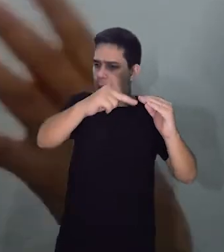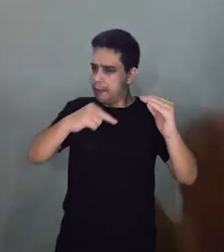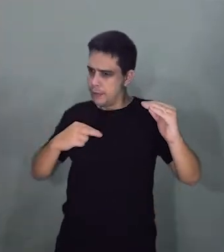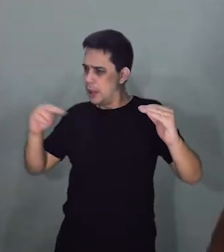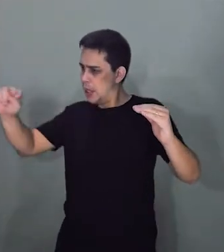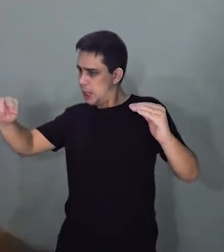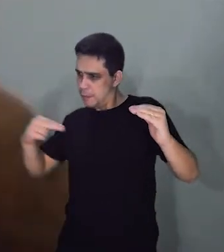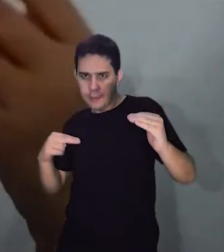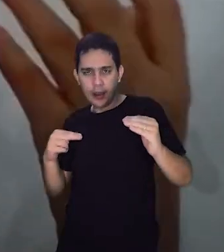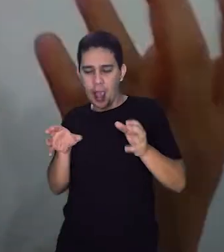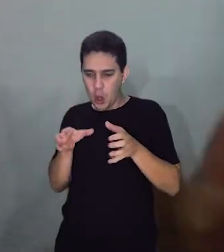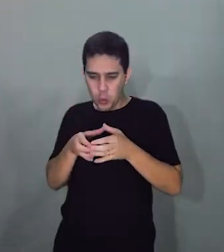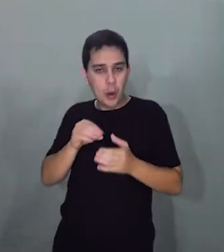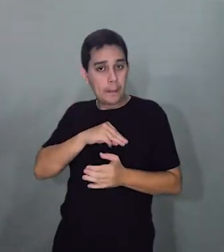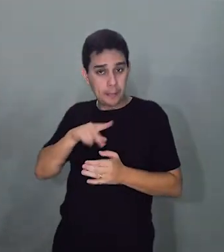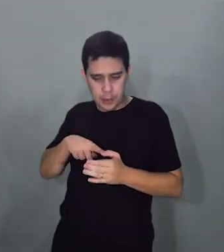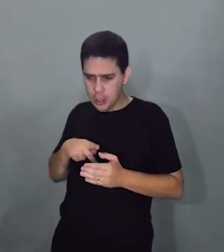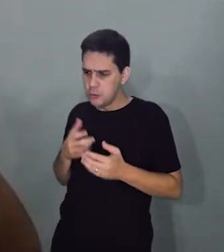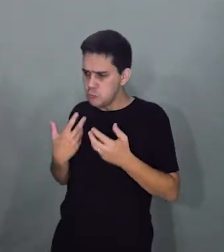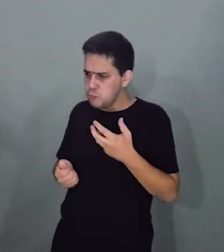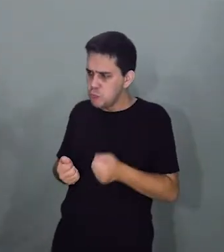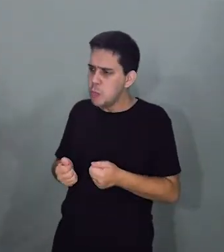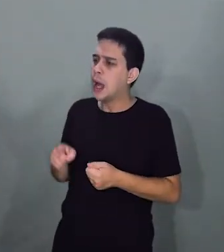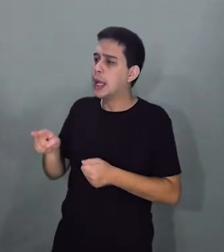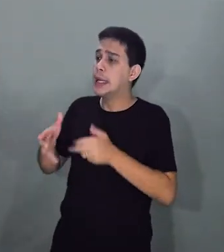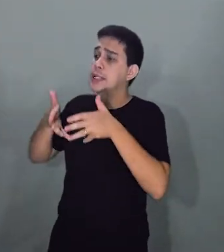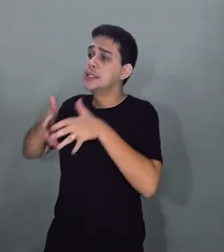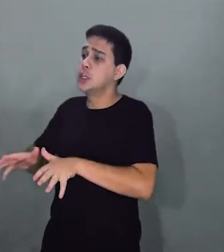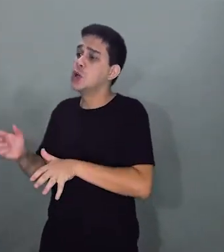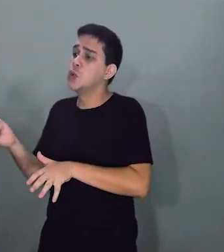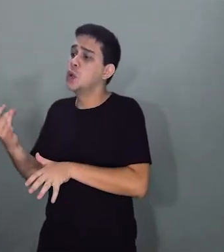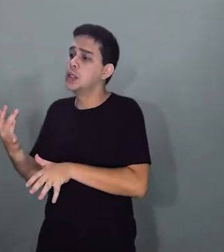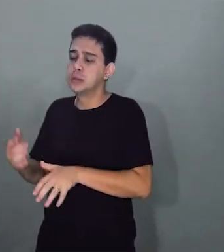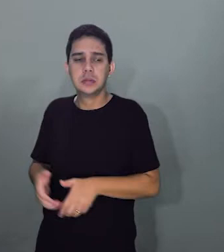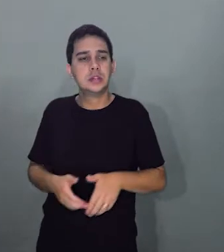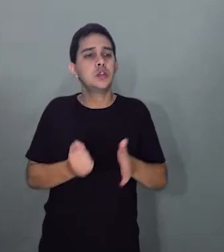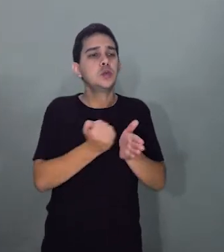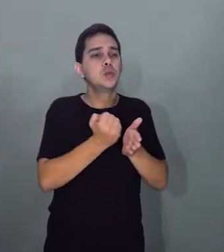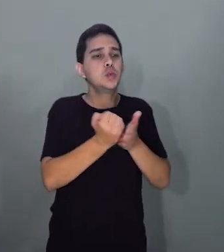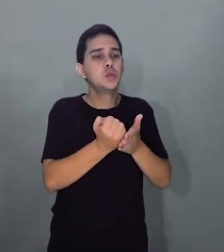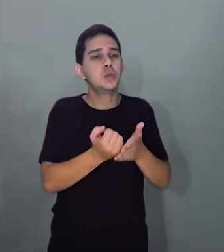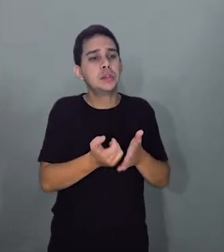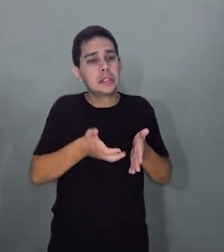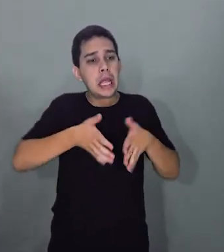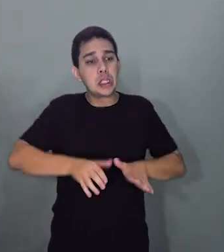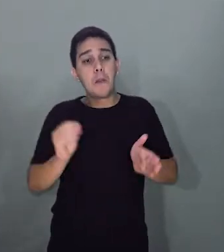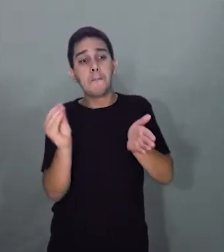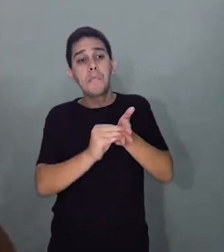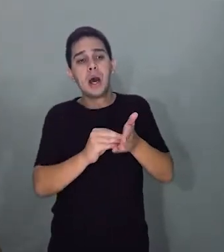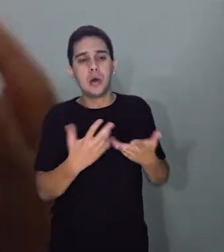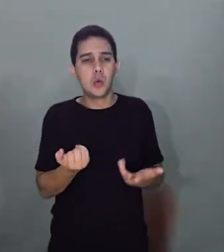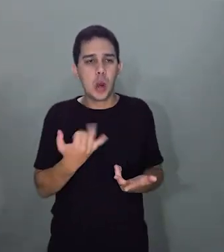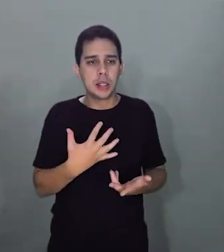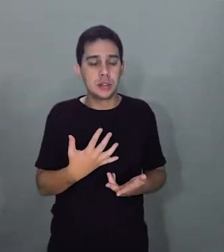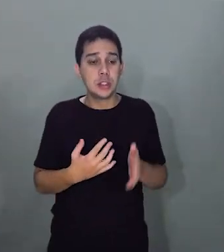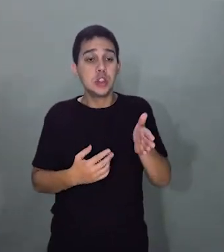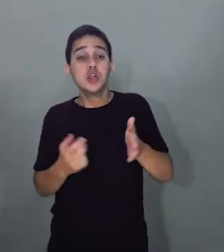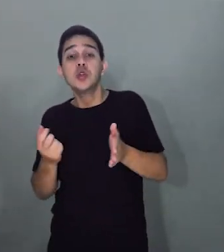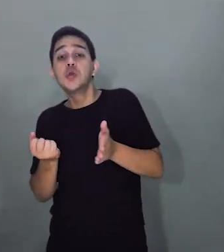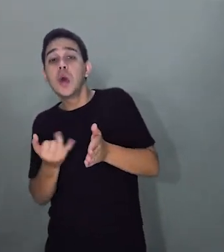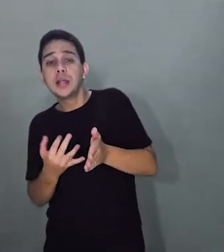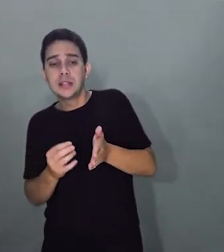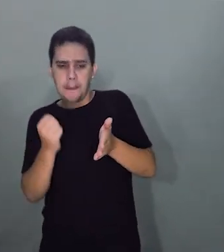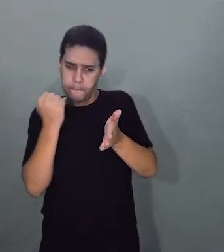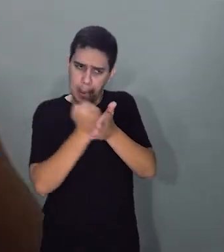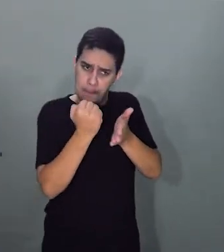lavrados, quantos registros foram lavrados sem o nome do pai, e dos que não foram feitos, dos bebês que saíram